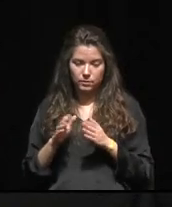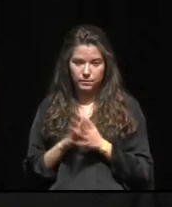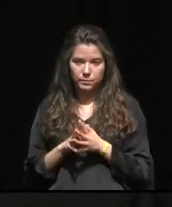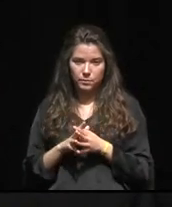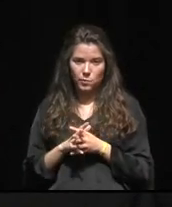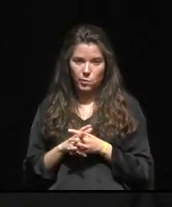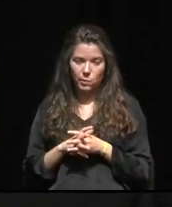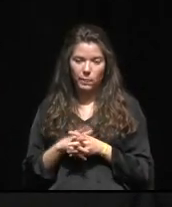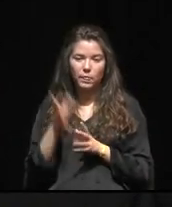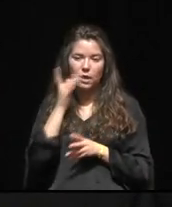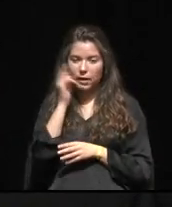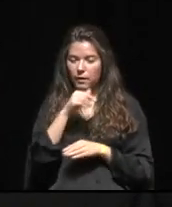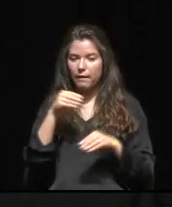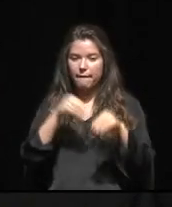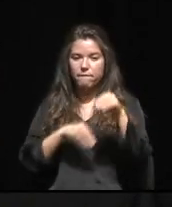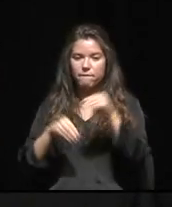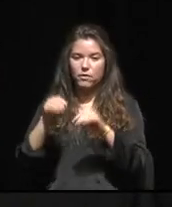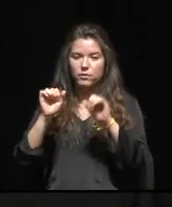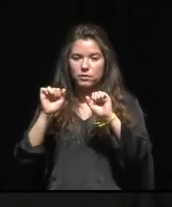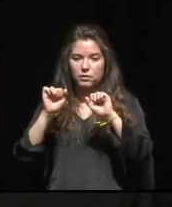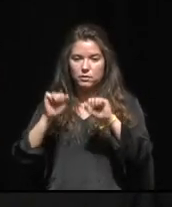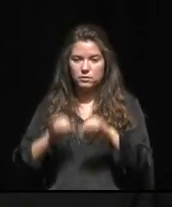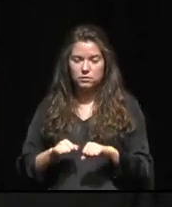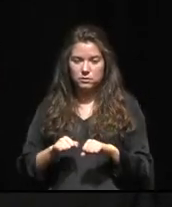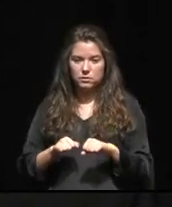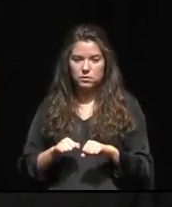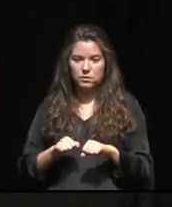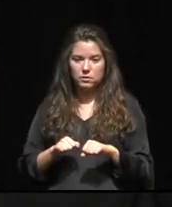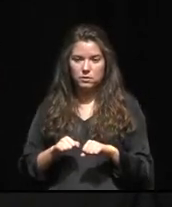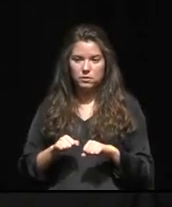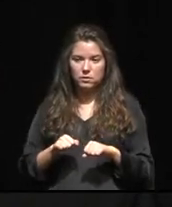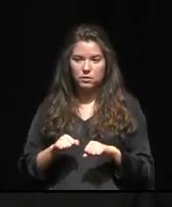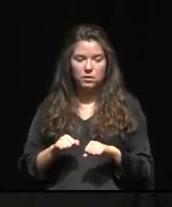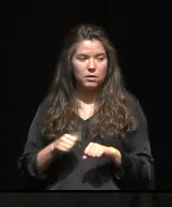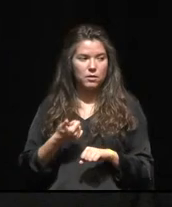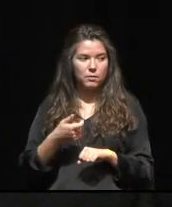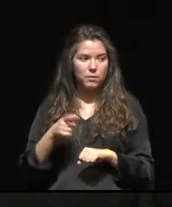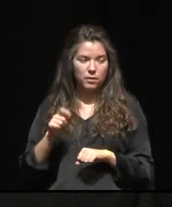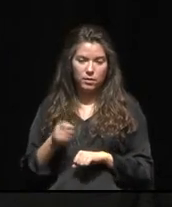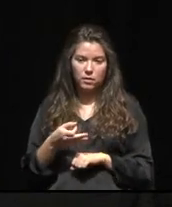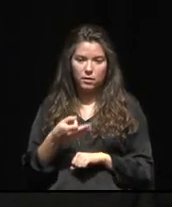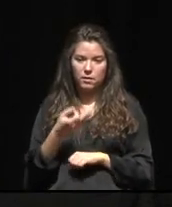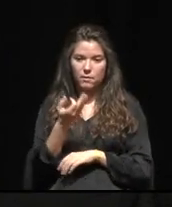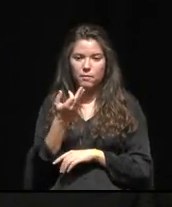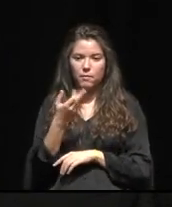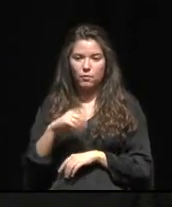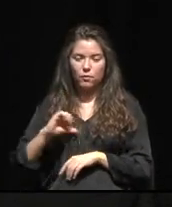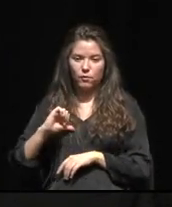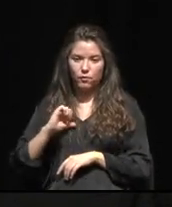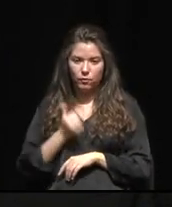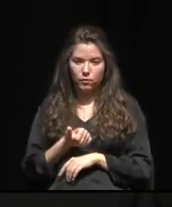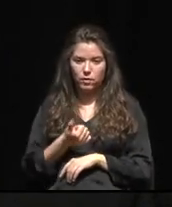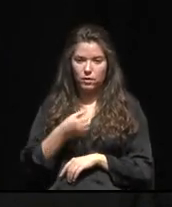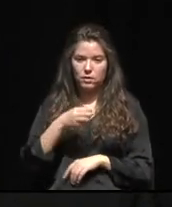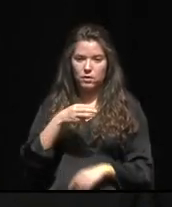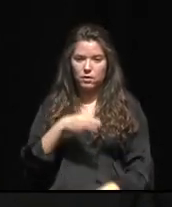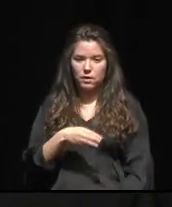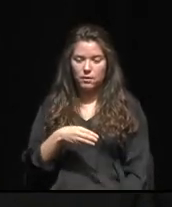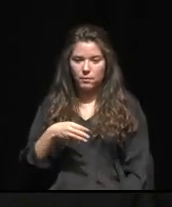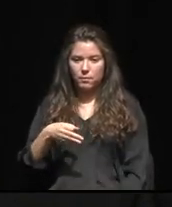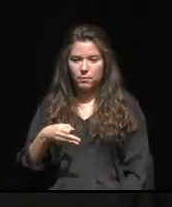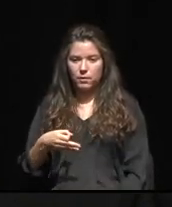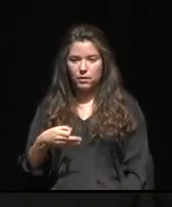H quem vota a favor bloco livre pev PCP deputados não inscritos mpt